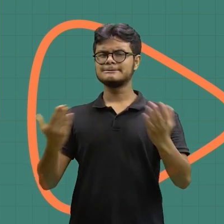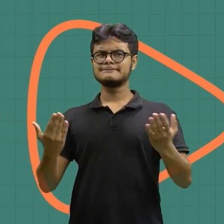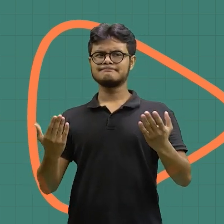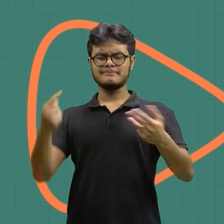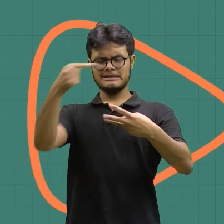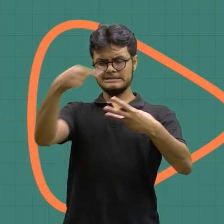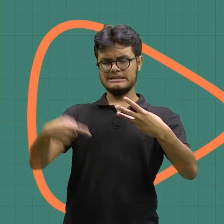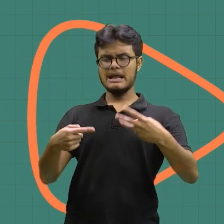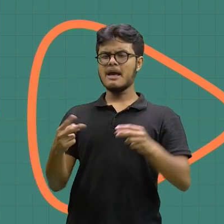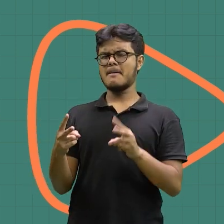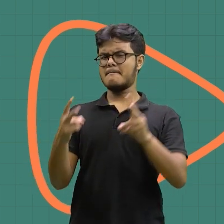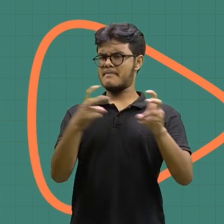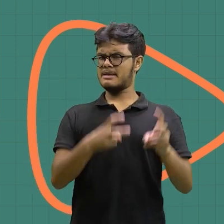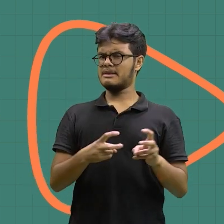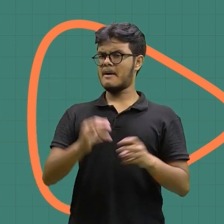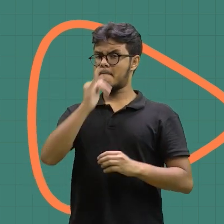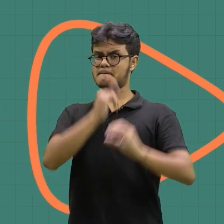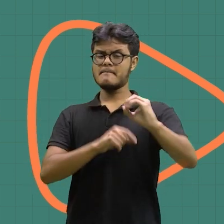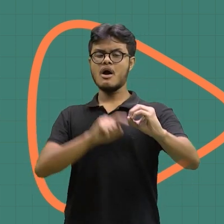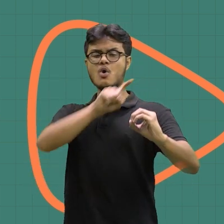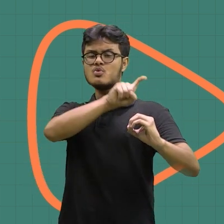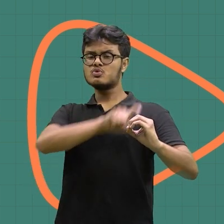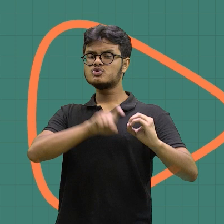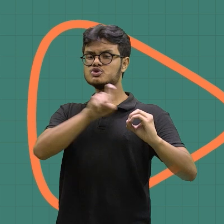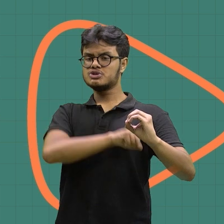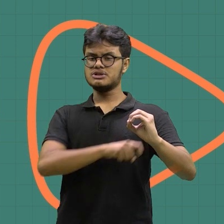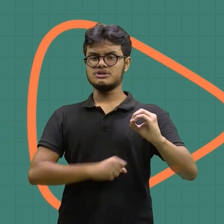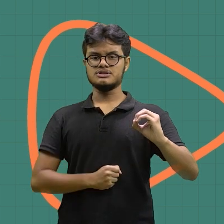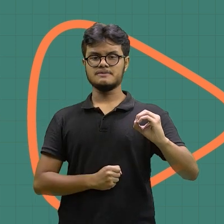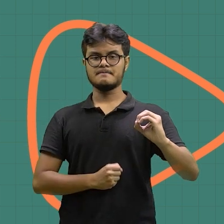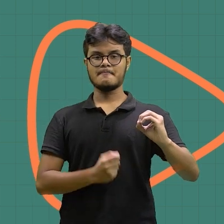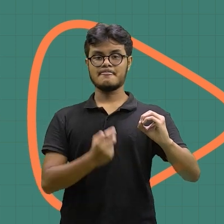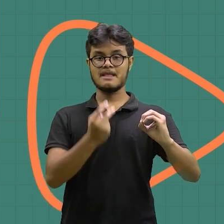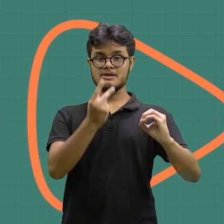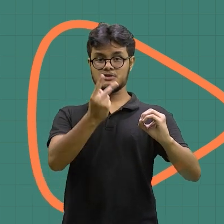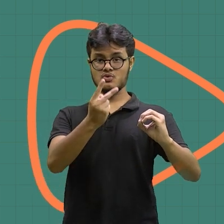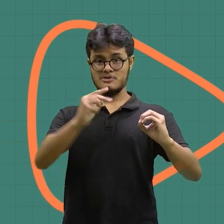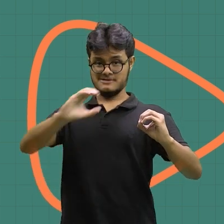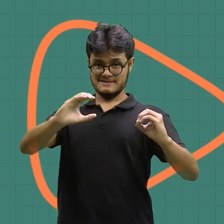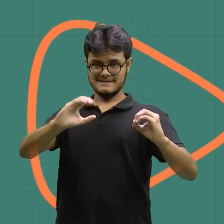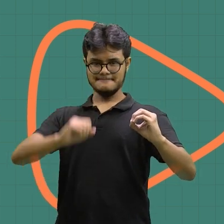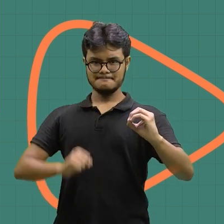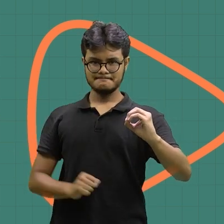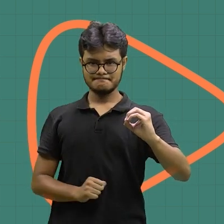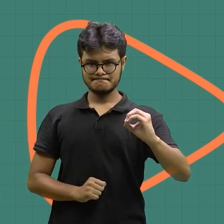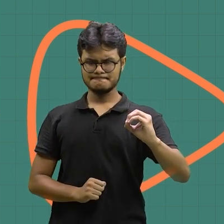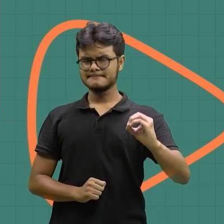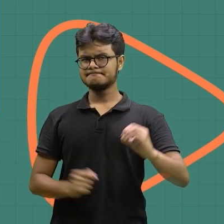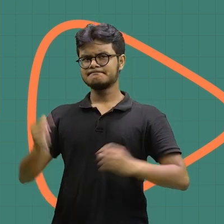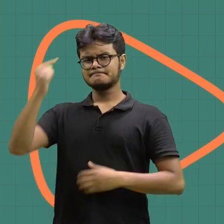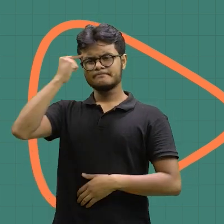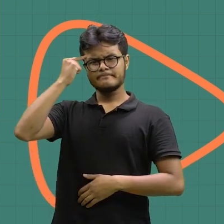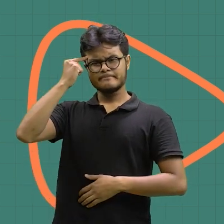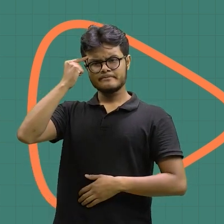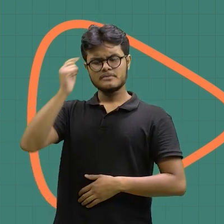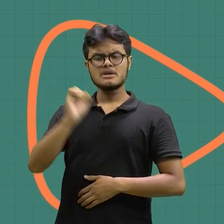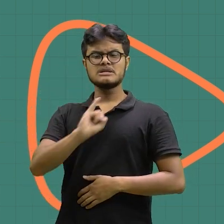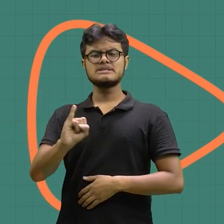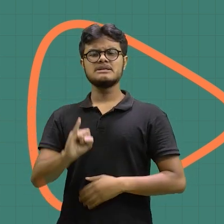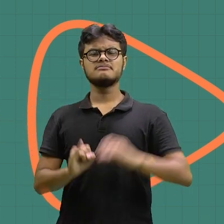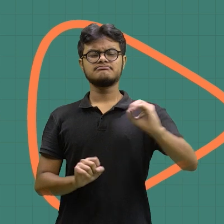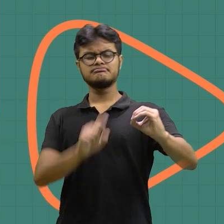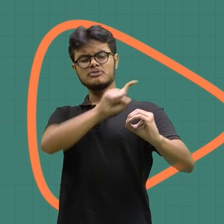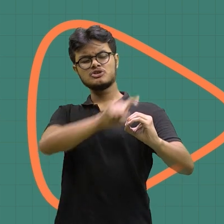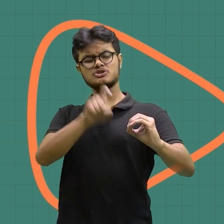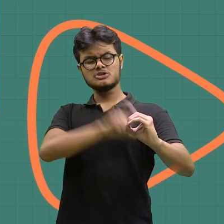a carga da esfera X é de 2 coulomb, que significa que no início de todo o procedimento a carga elétrica da esfera